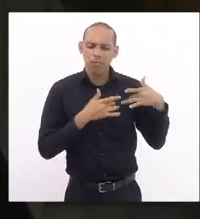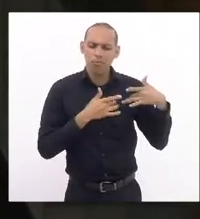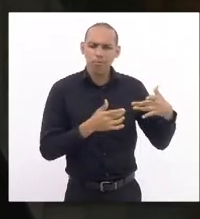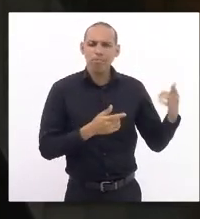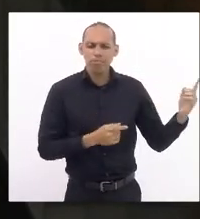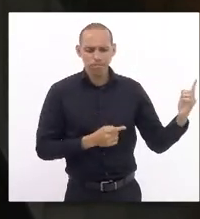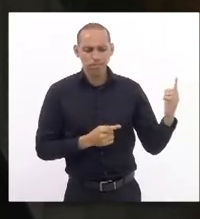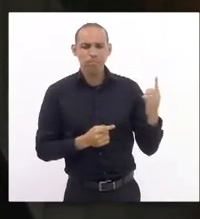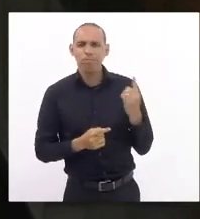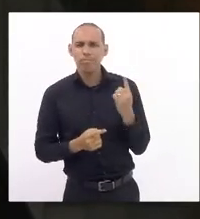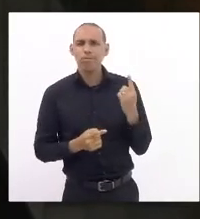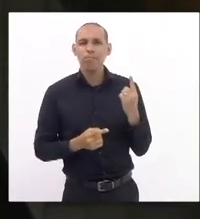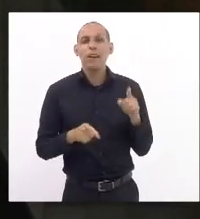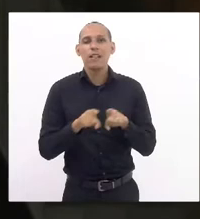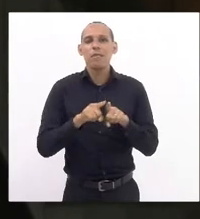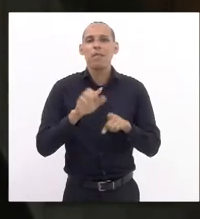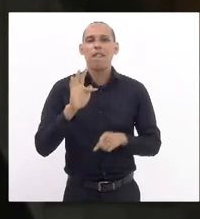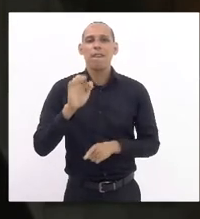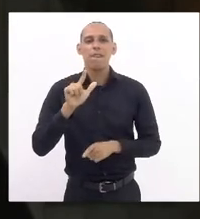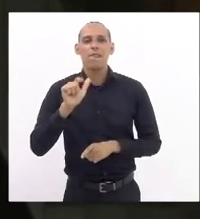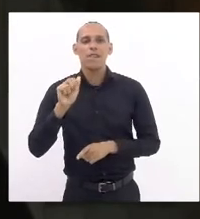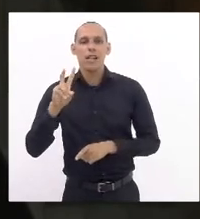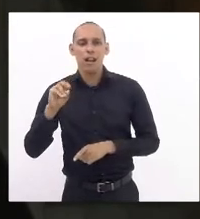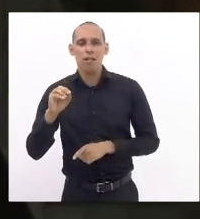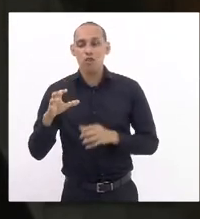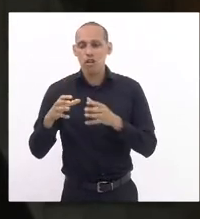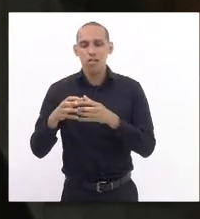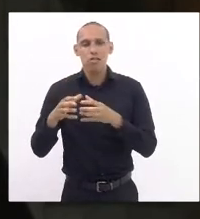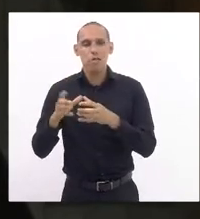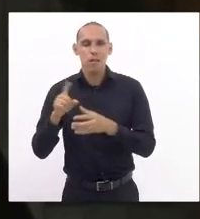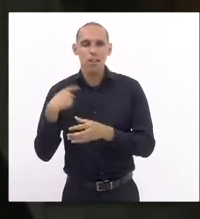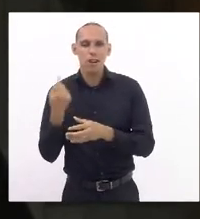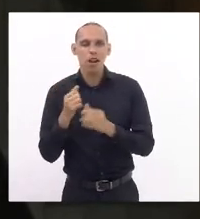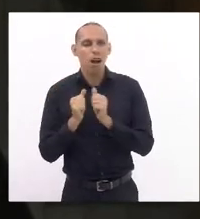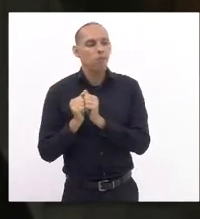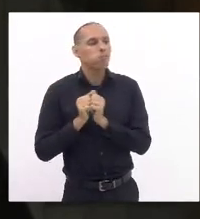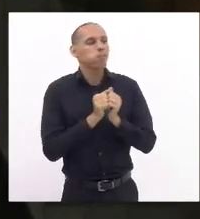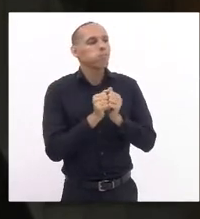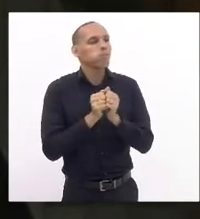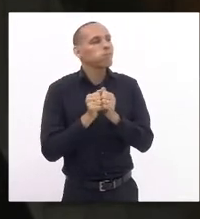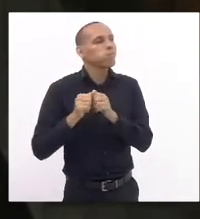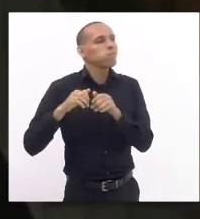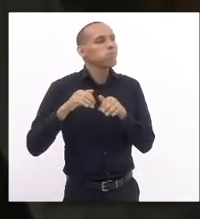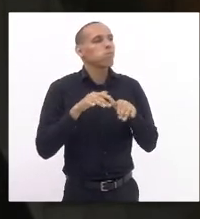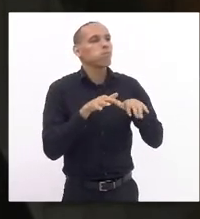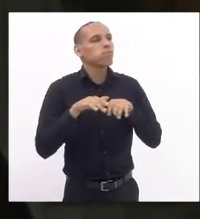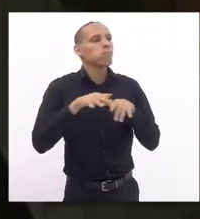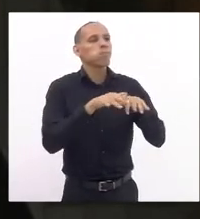minha disposição, à disposição do Flávio e das nossas equipes, para circular conosco no município.